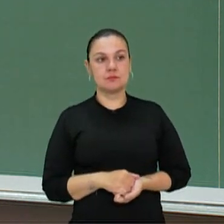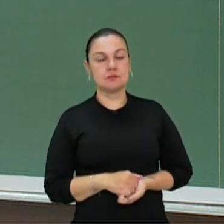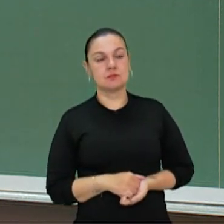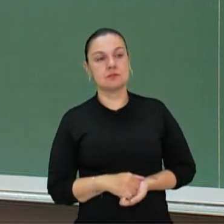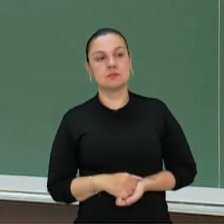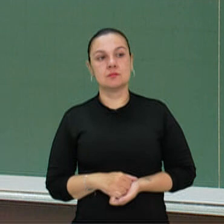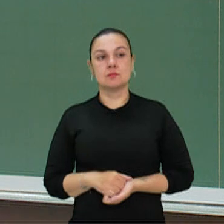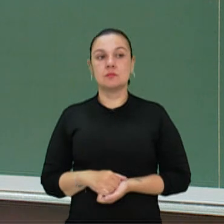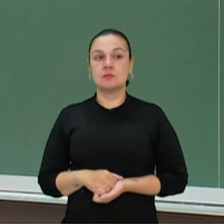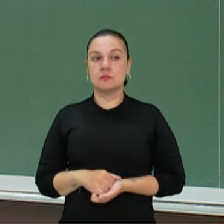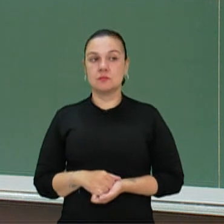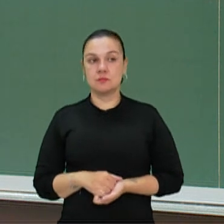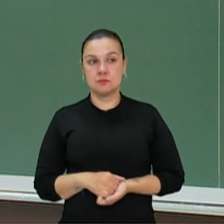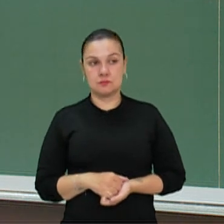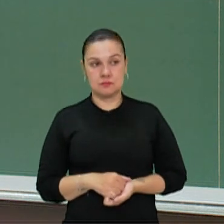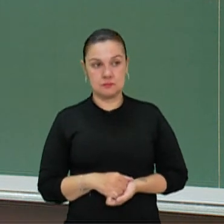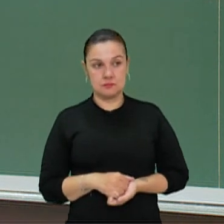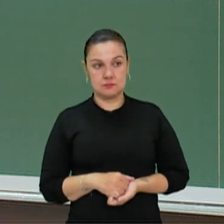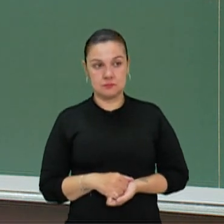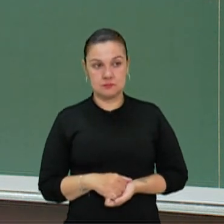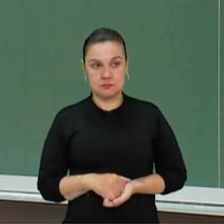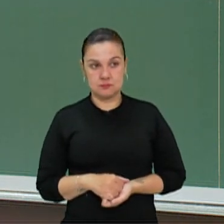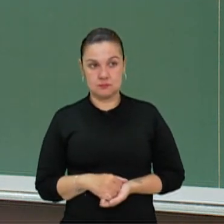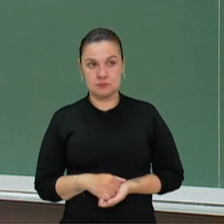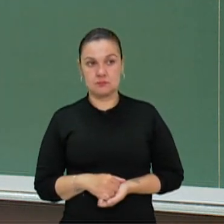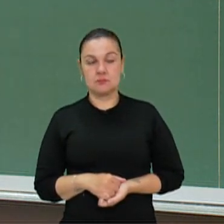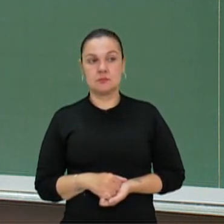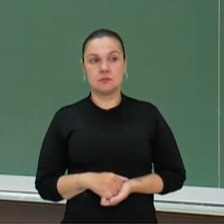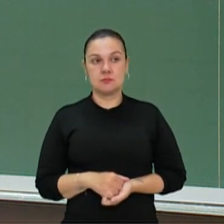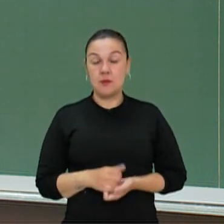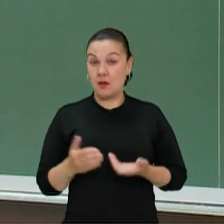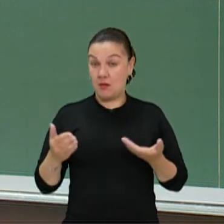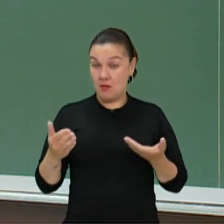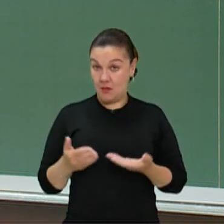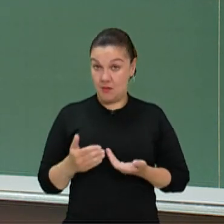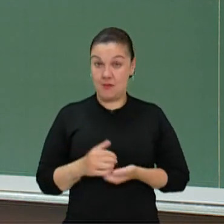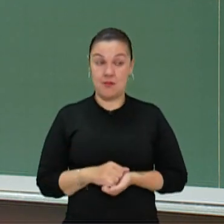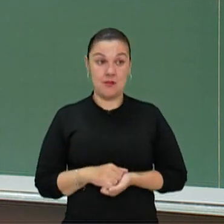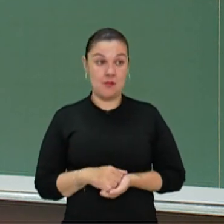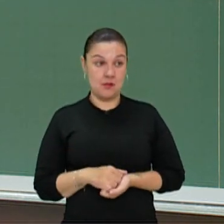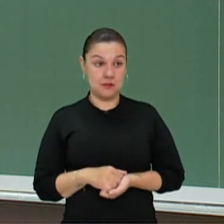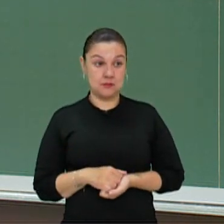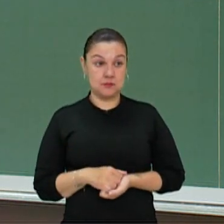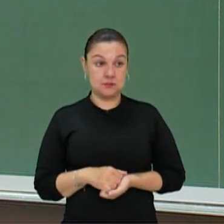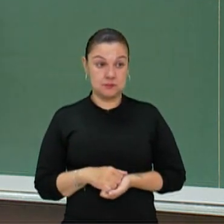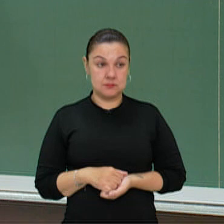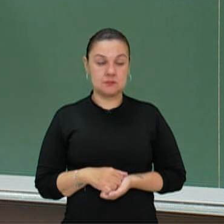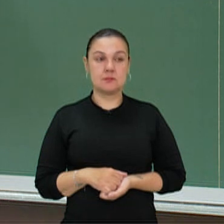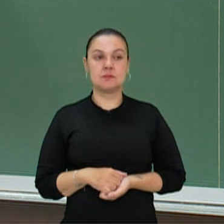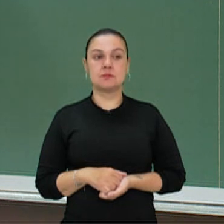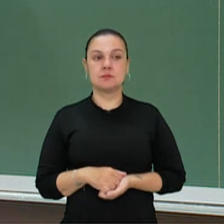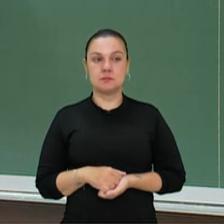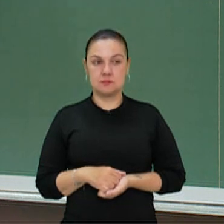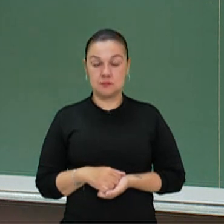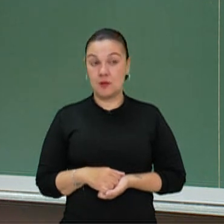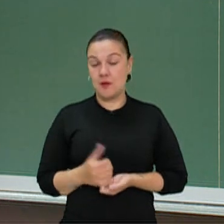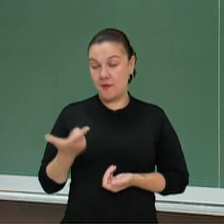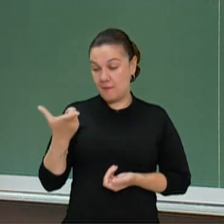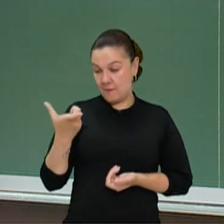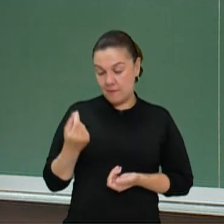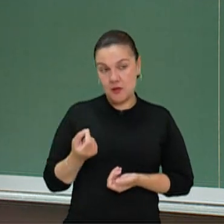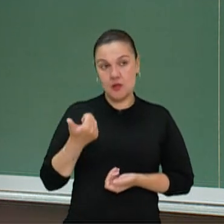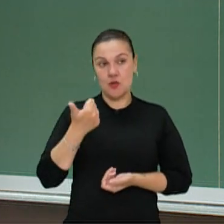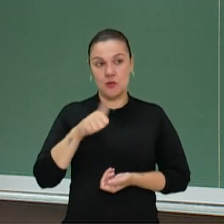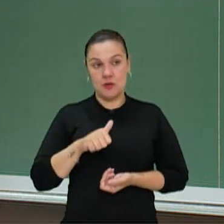tá? Aqui é 8, desculpa, o professor se enganou. Então, aqui, ó, então, sobrou 2. Vou continuar a conta. 20 dividido